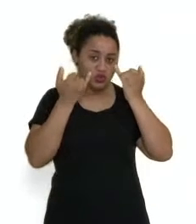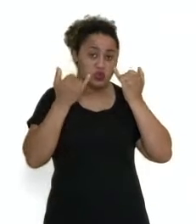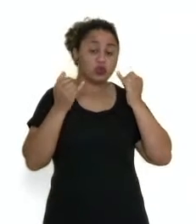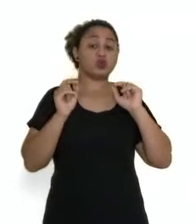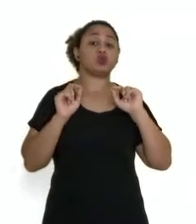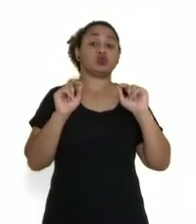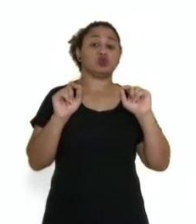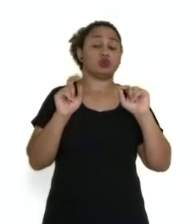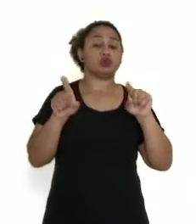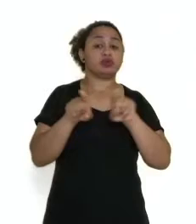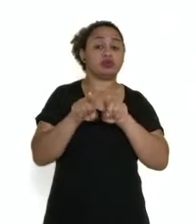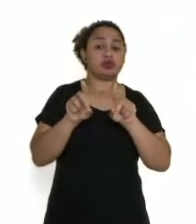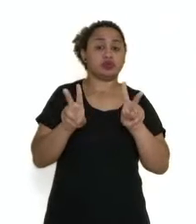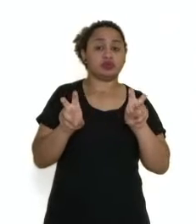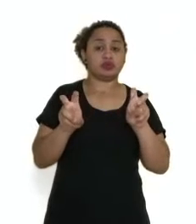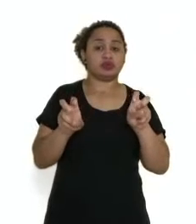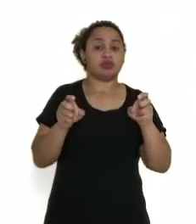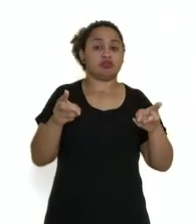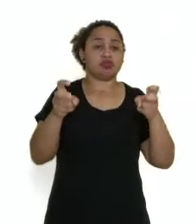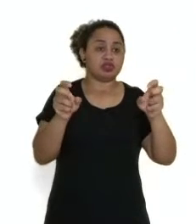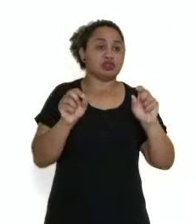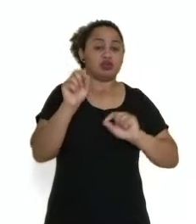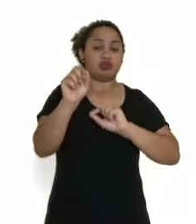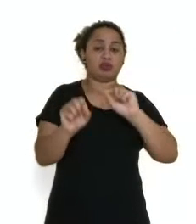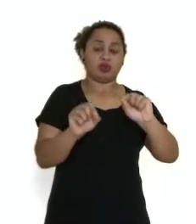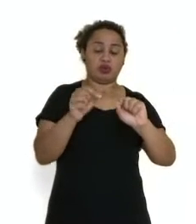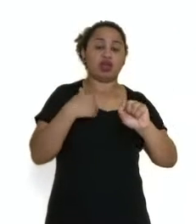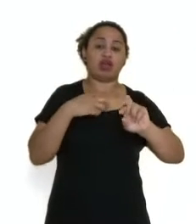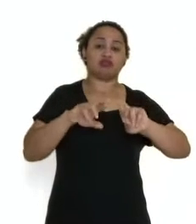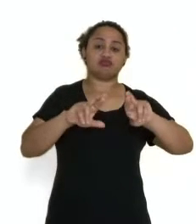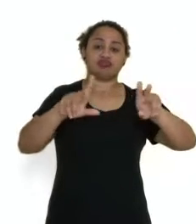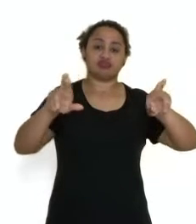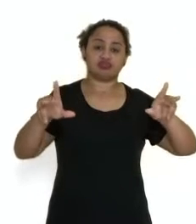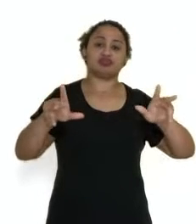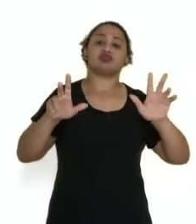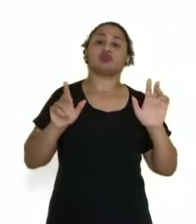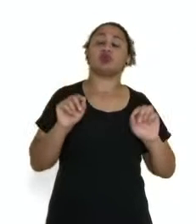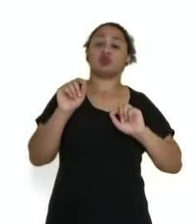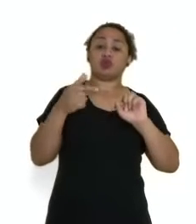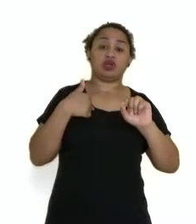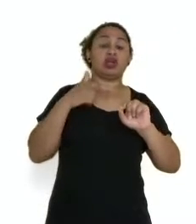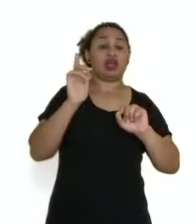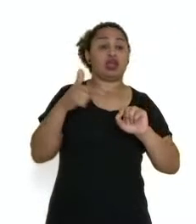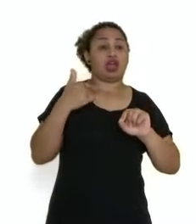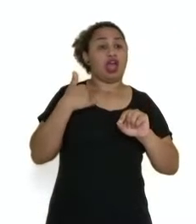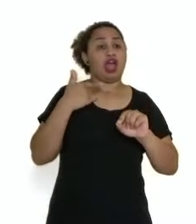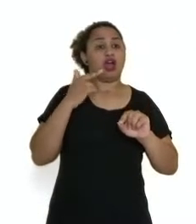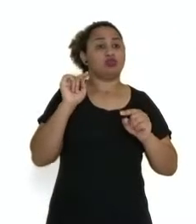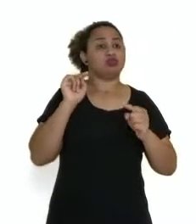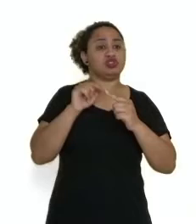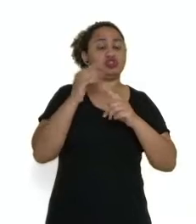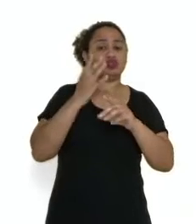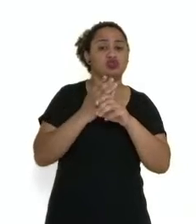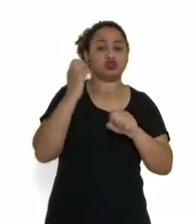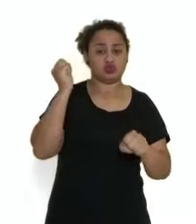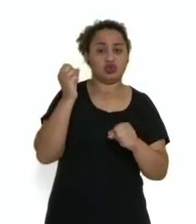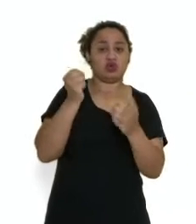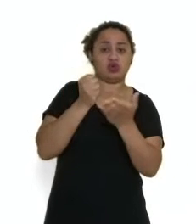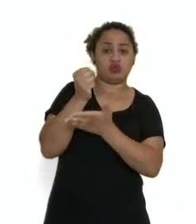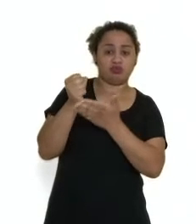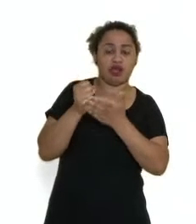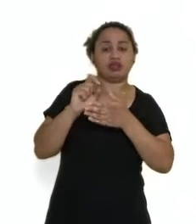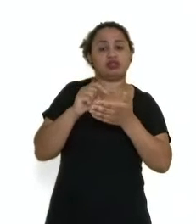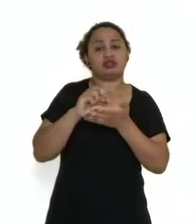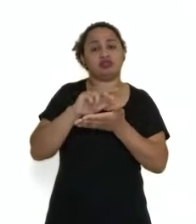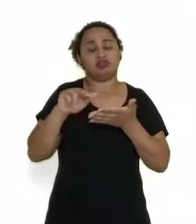e é do mesmo tema Observe você que ela fala da diversidade como sinônimo de lucro tem sido pautada